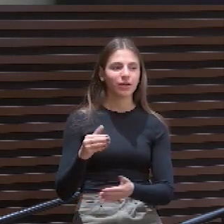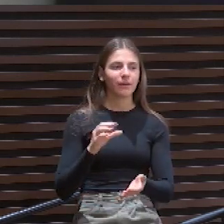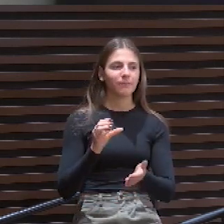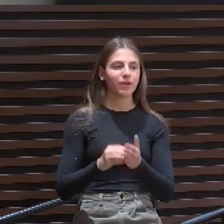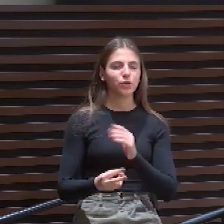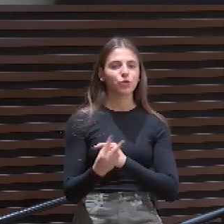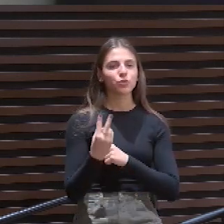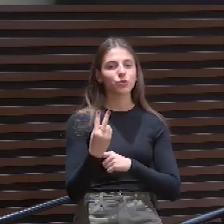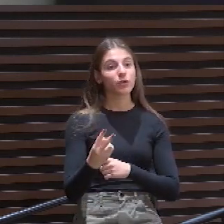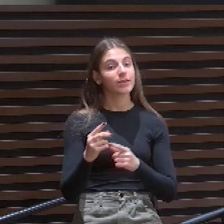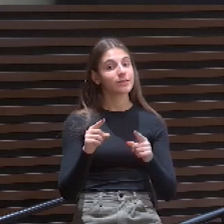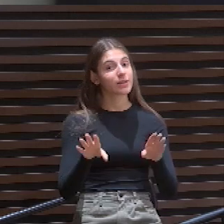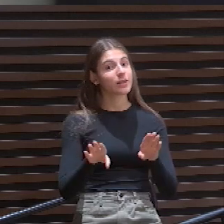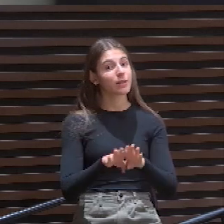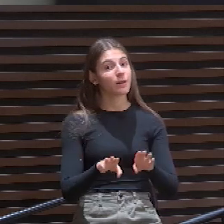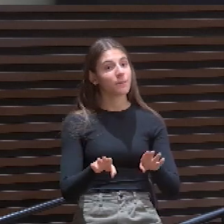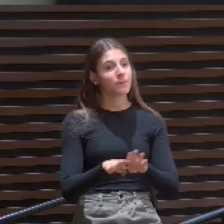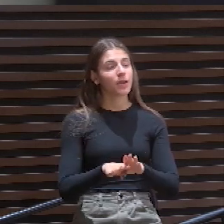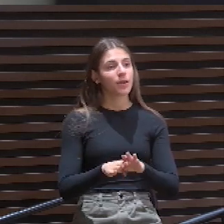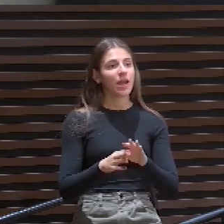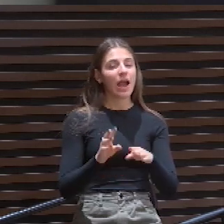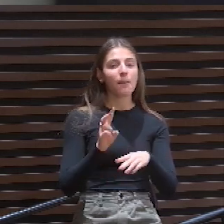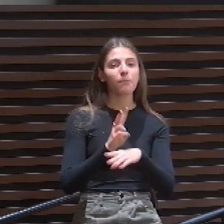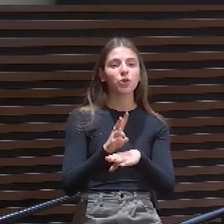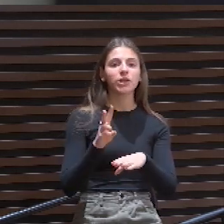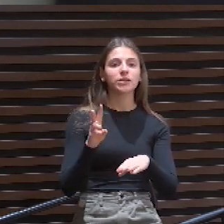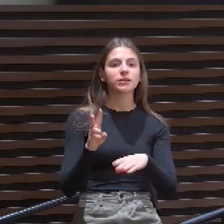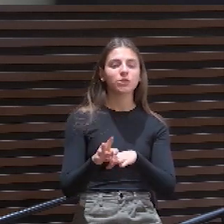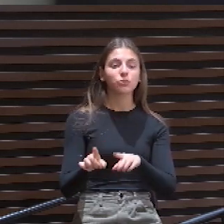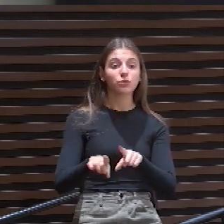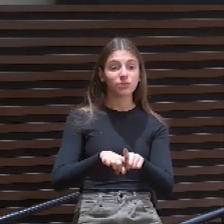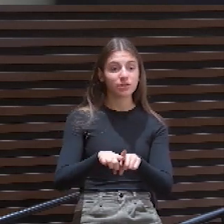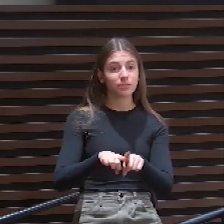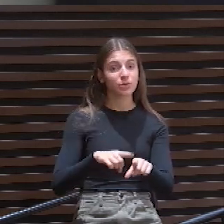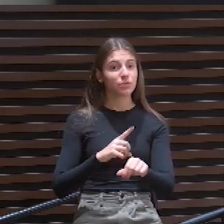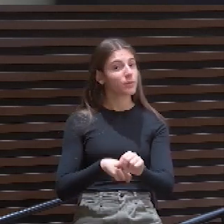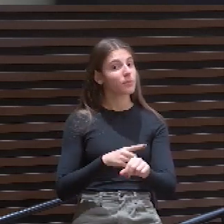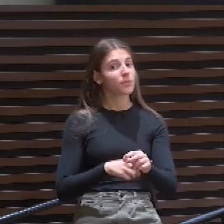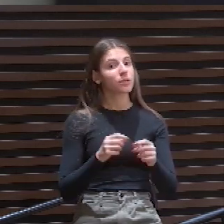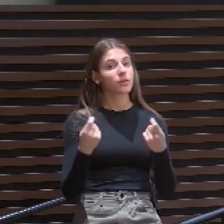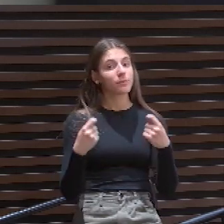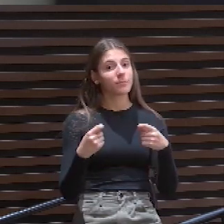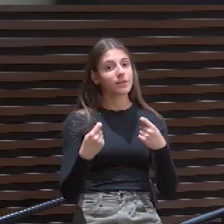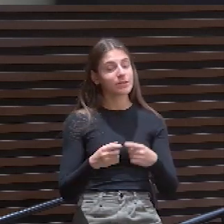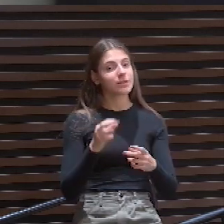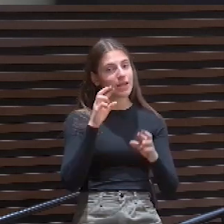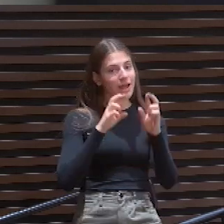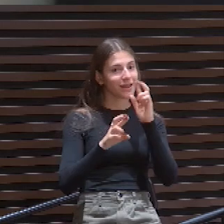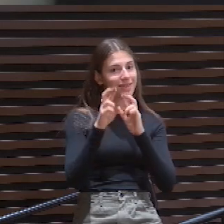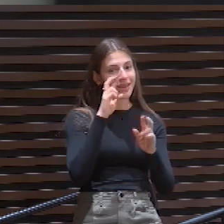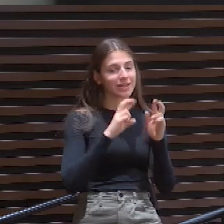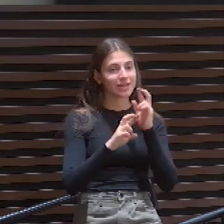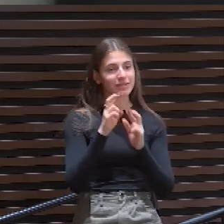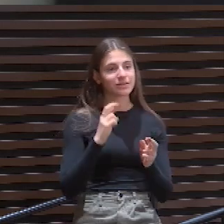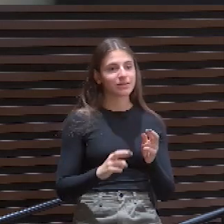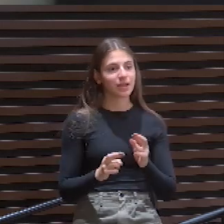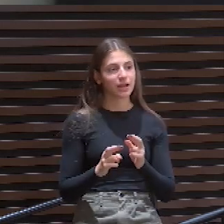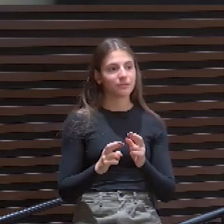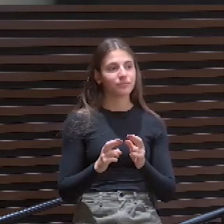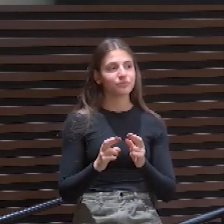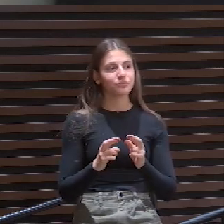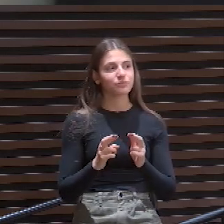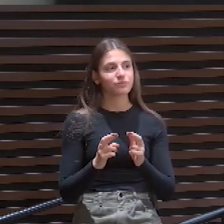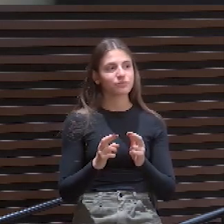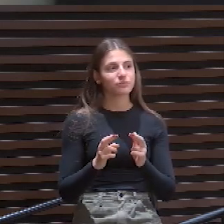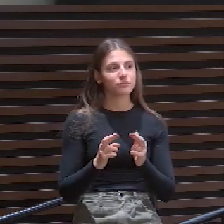seja para a proteção dos irmãos, quando é preciso analisar a doutrina de um